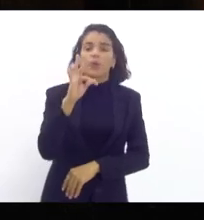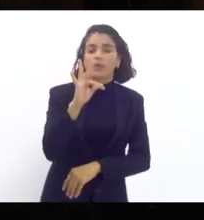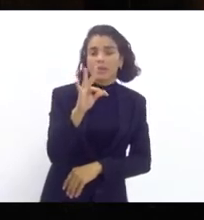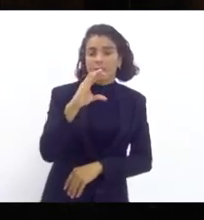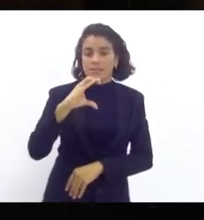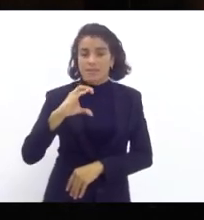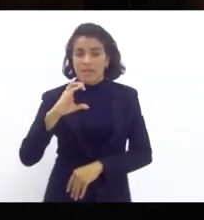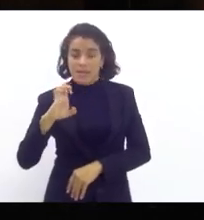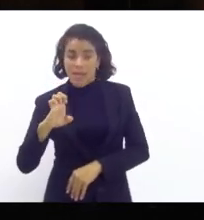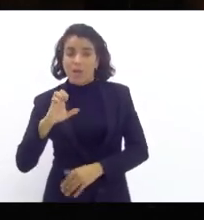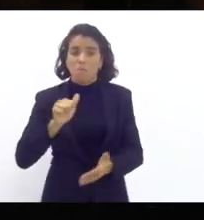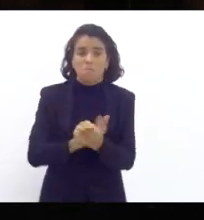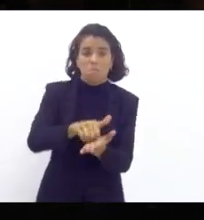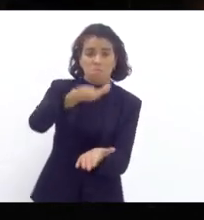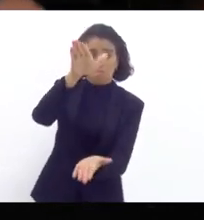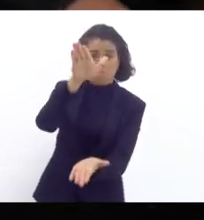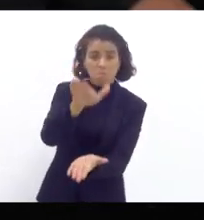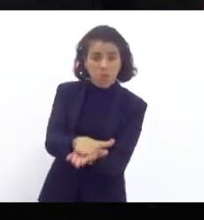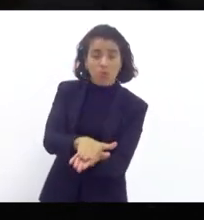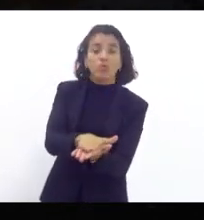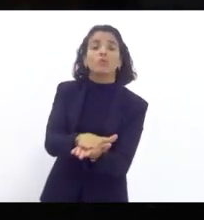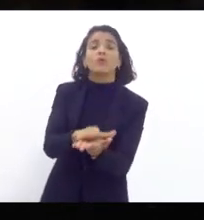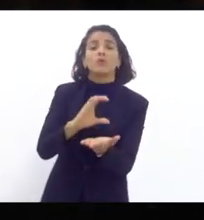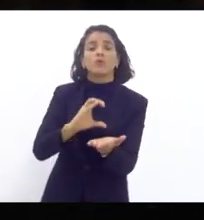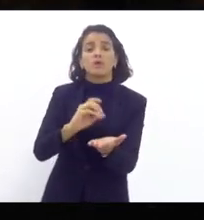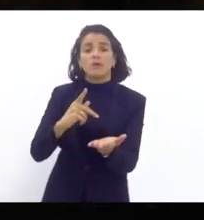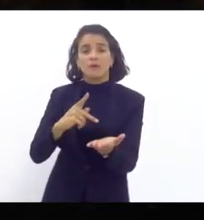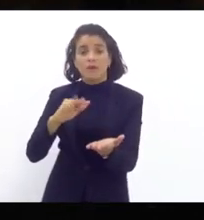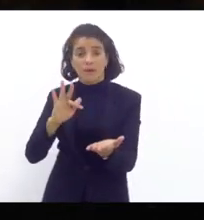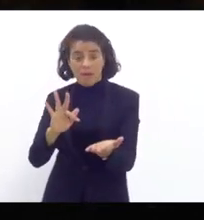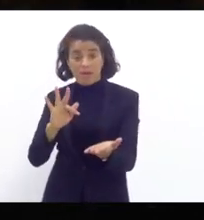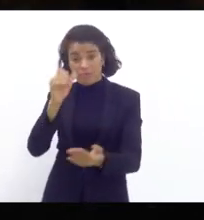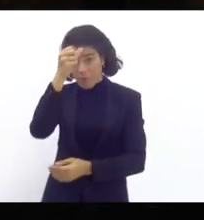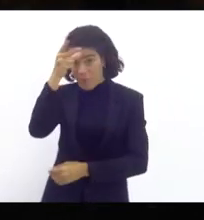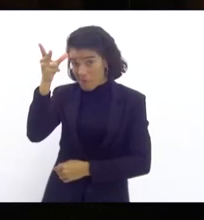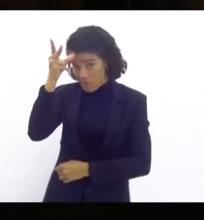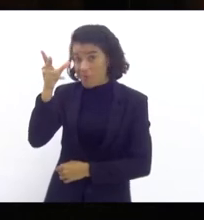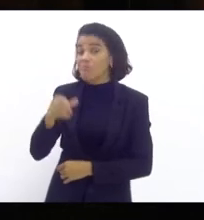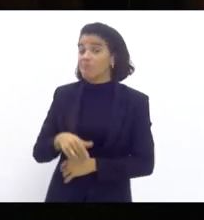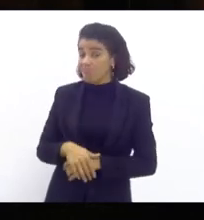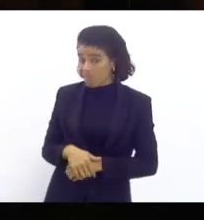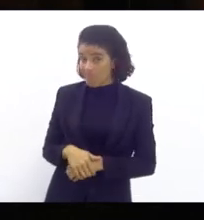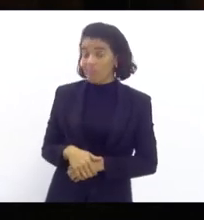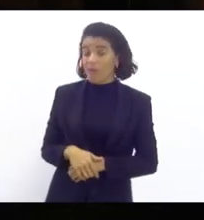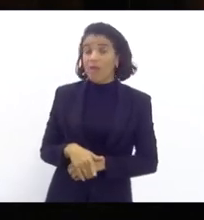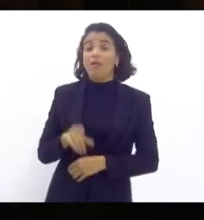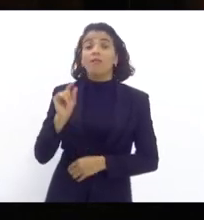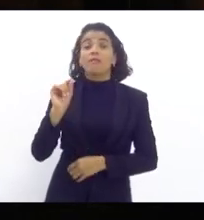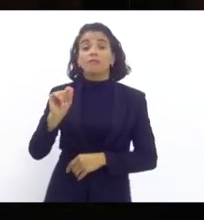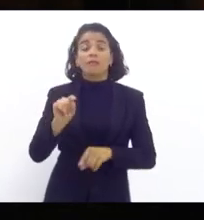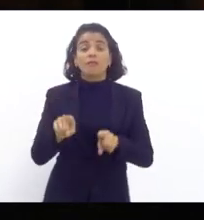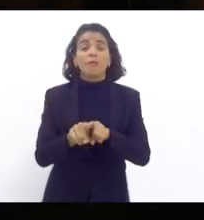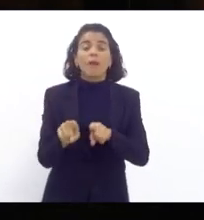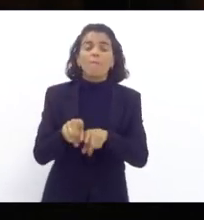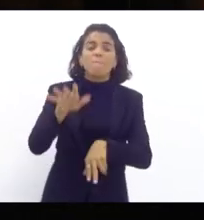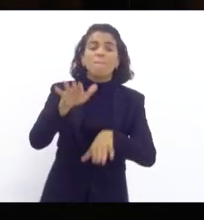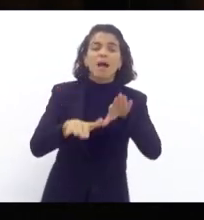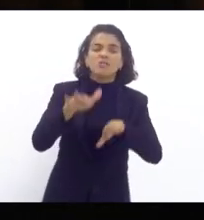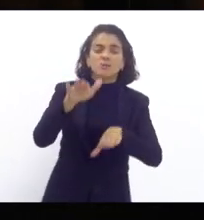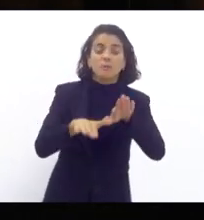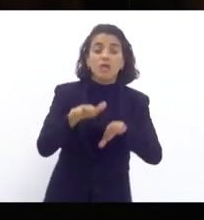deu uma multa no CPF do prefeito, no CPF do prefeito, da bagatela de